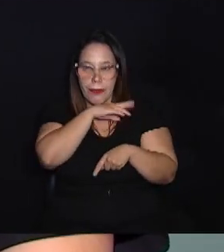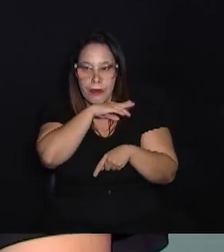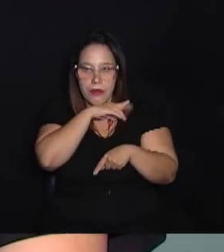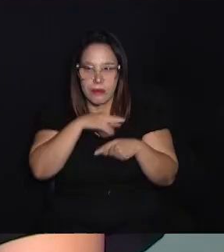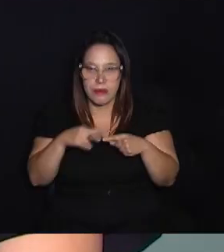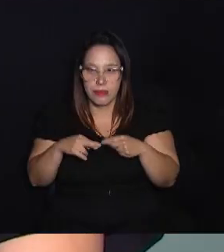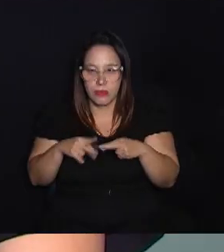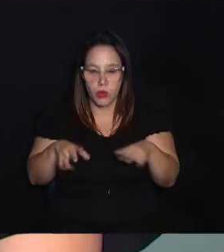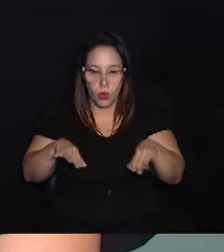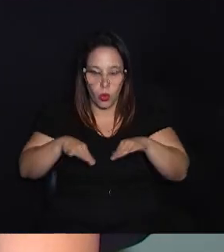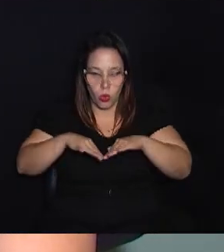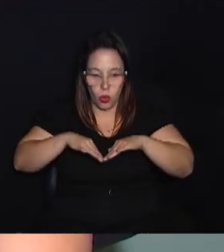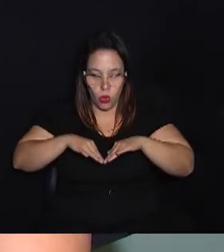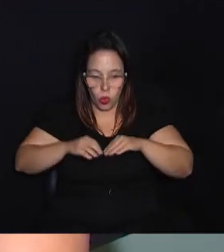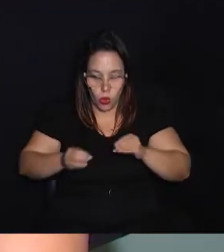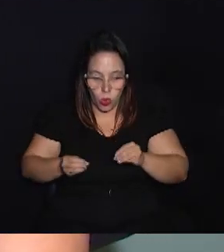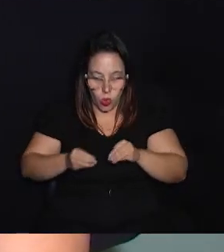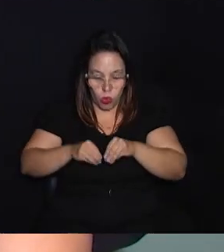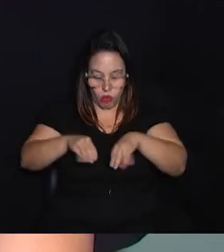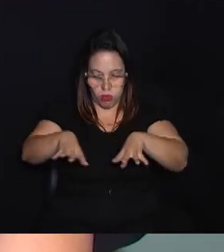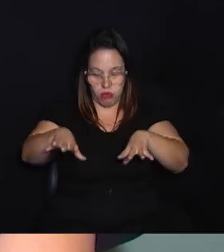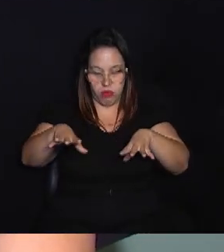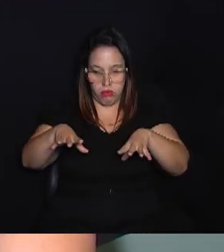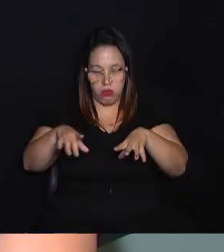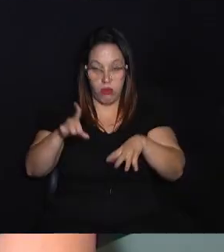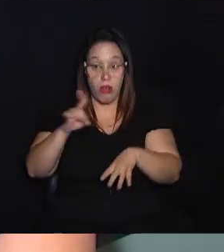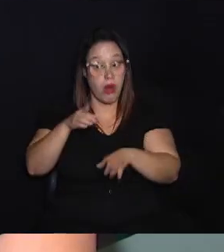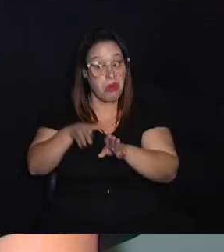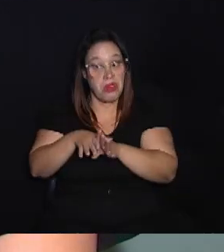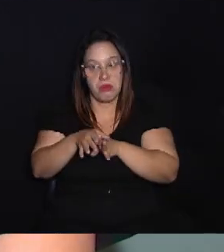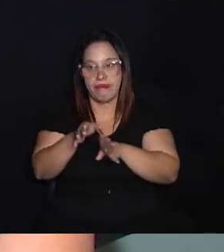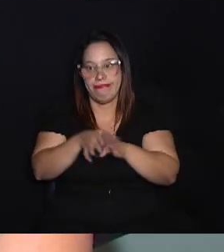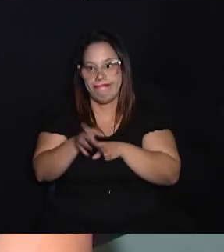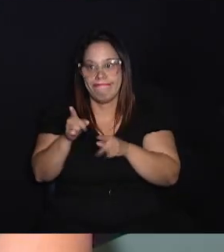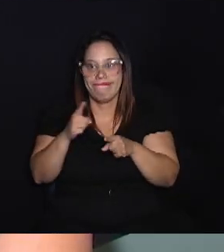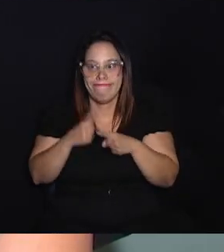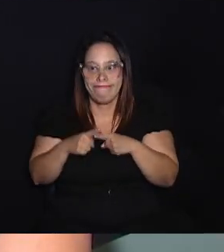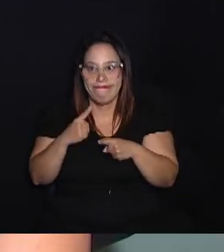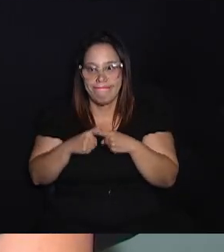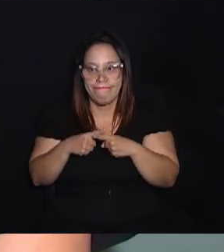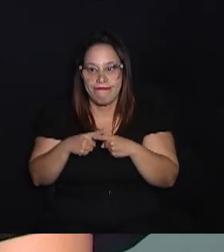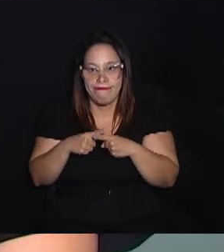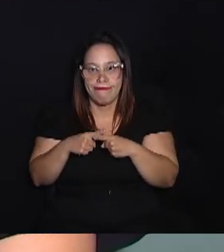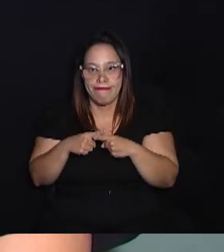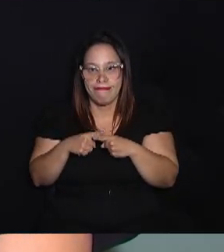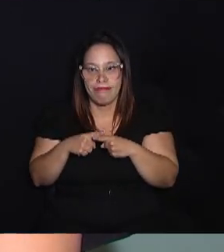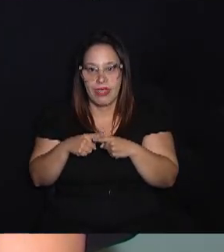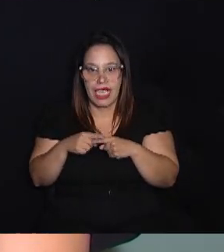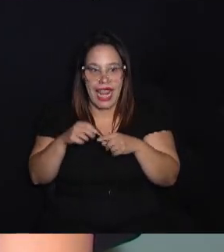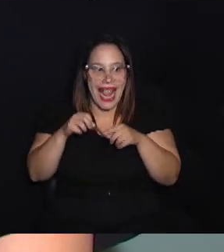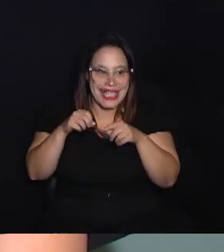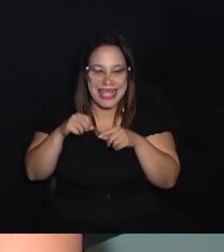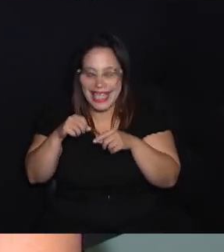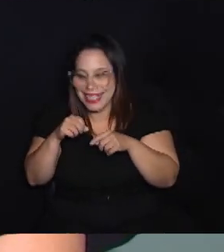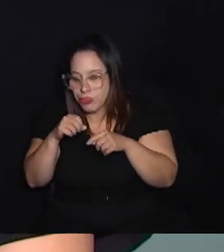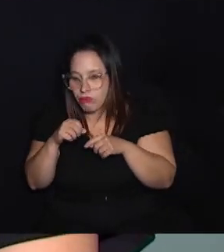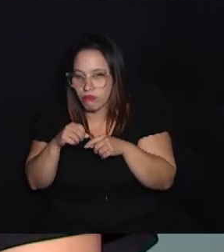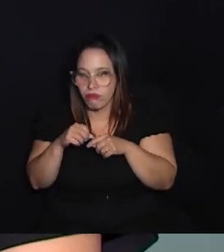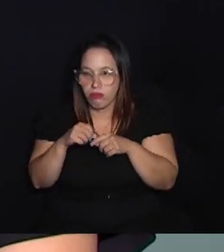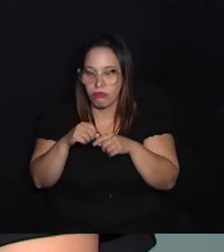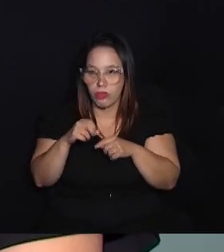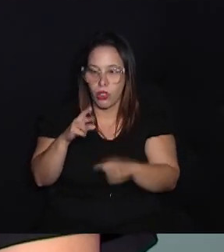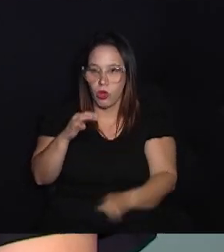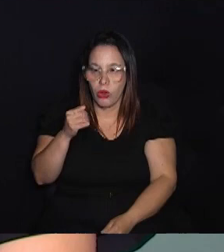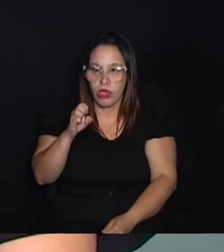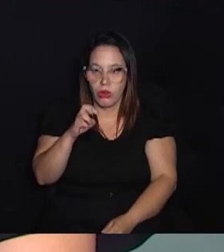completamente solto não é o que a gente indica. Por quê? Eles são animais que roem tudo, né? Eles não são roedores, eles